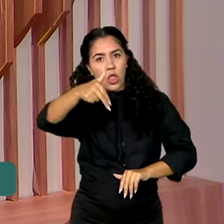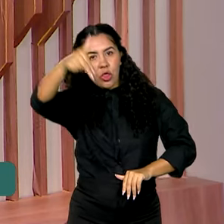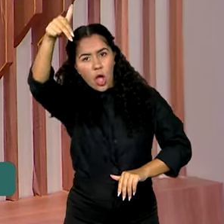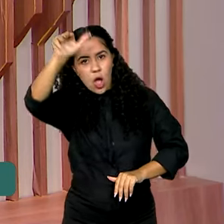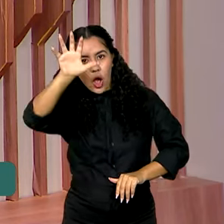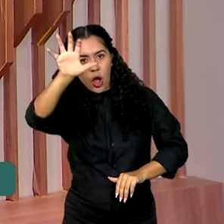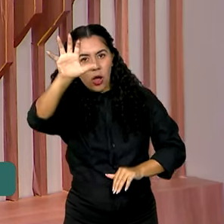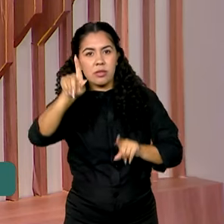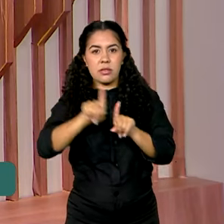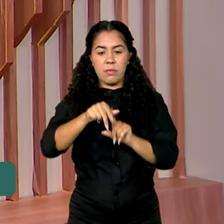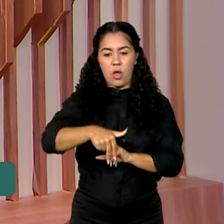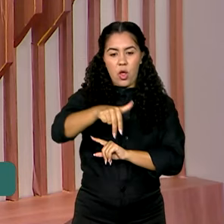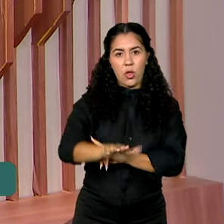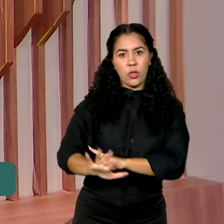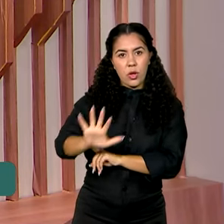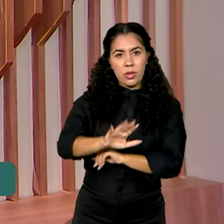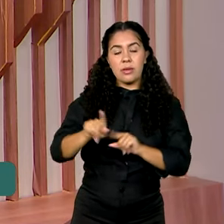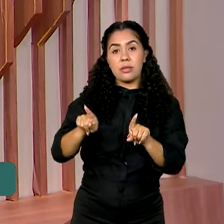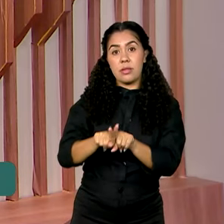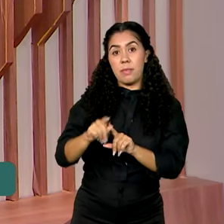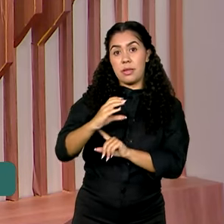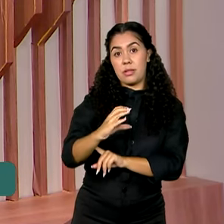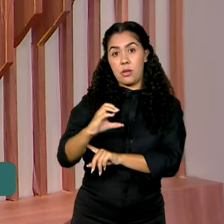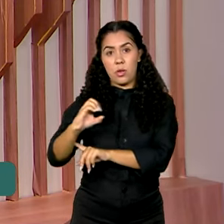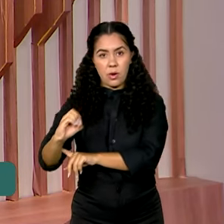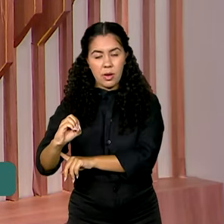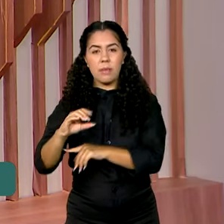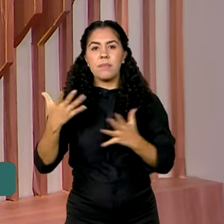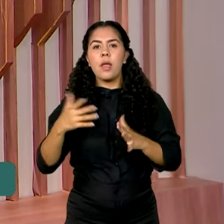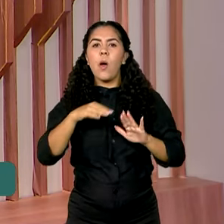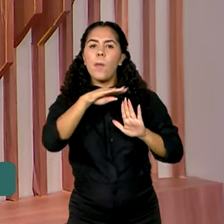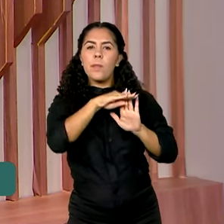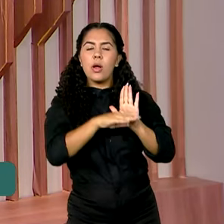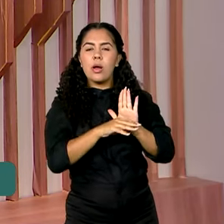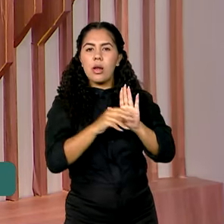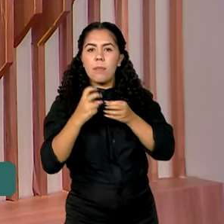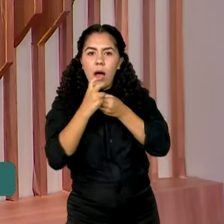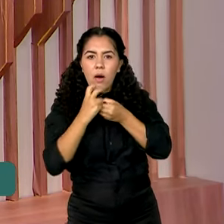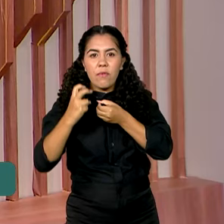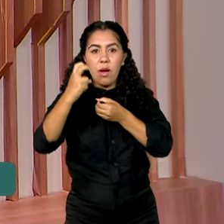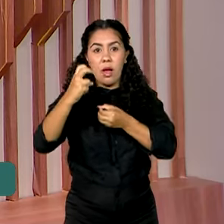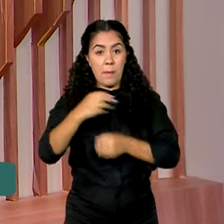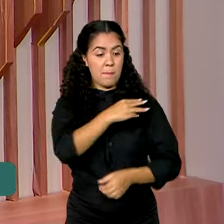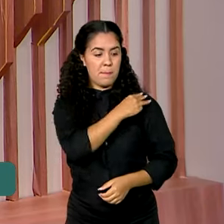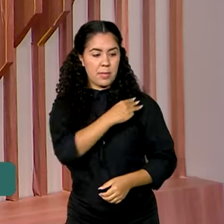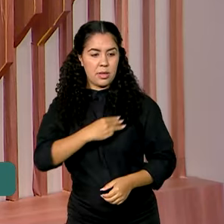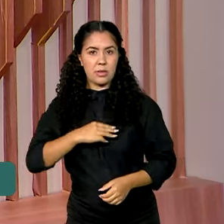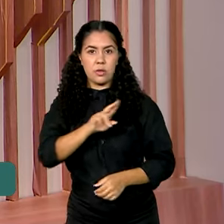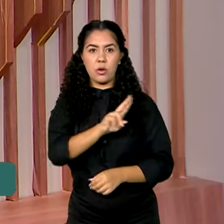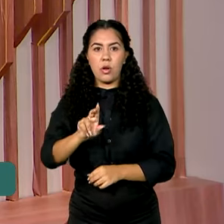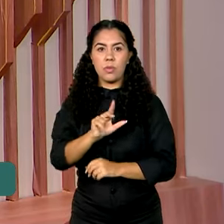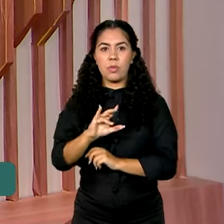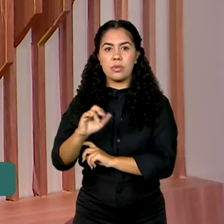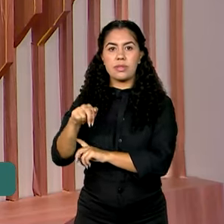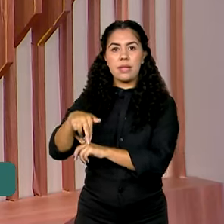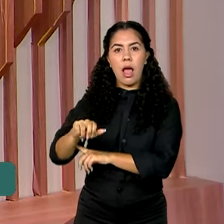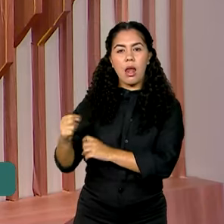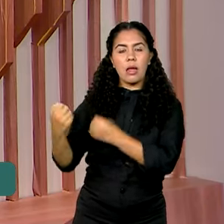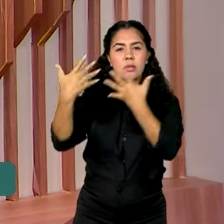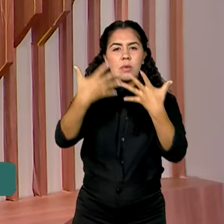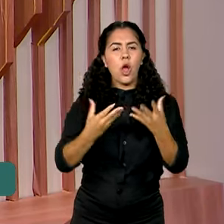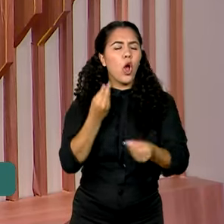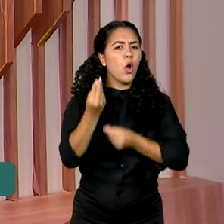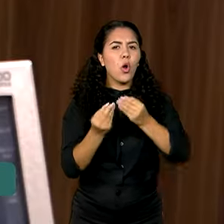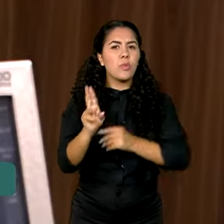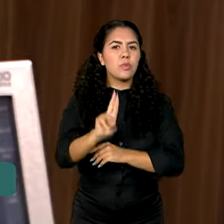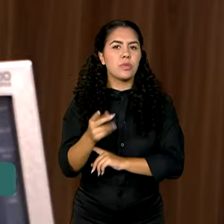e Centro-Oeste. Em entrevista ao programa A Voz do Brasil, a ministra Luciana Santos explicou como esse dinheiro será